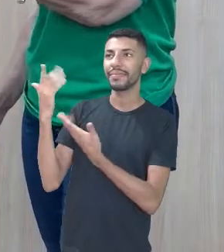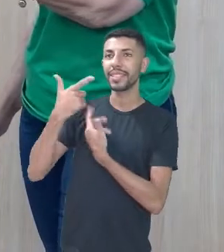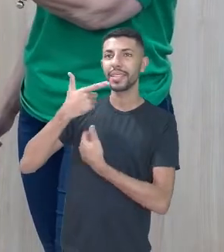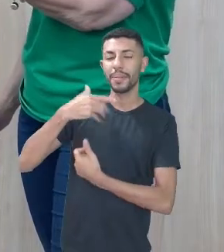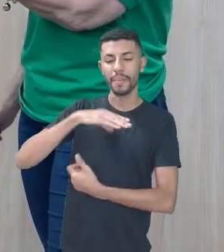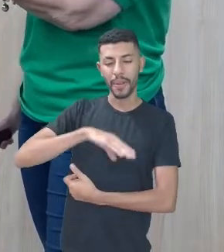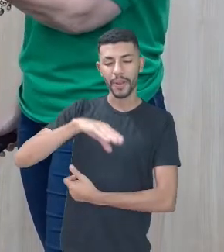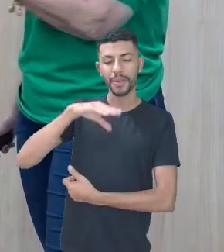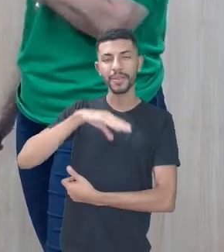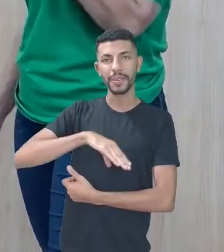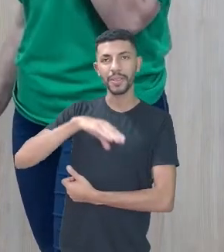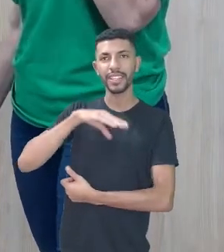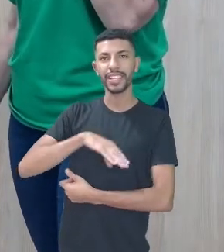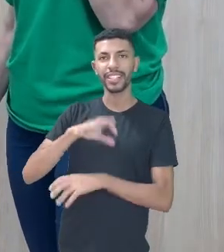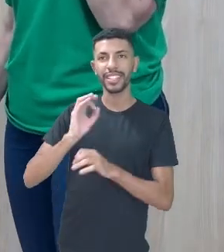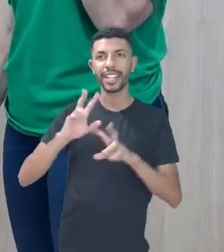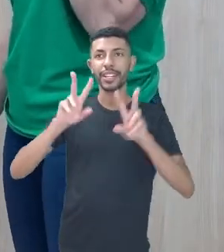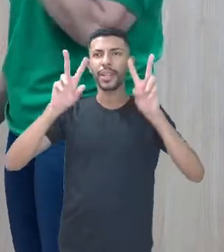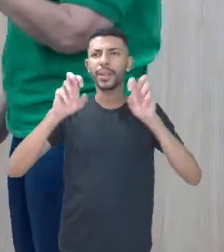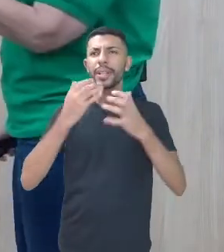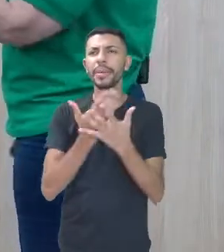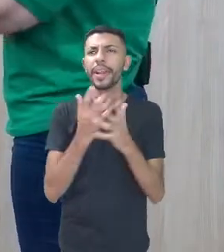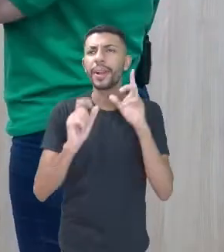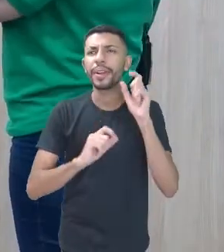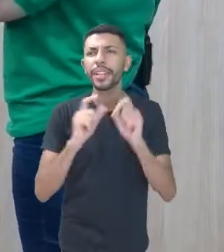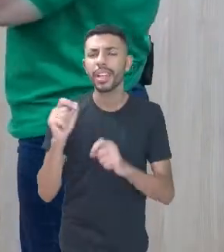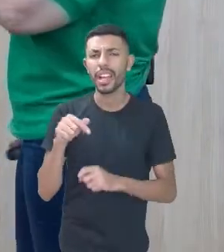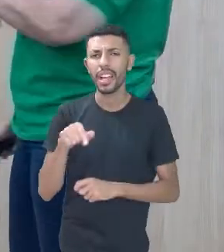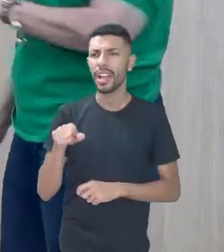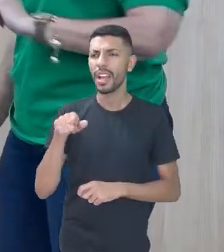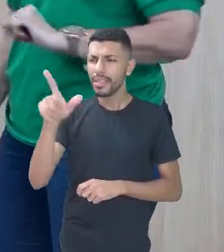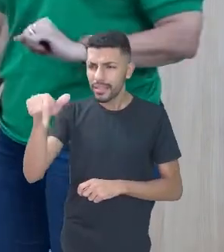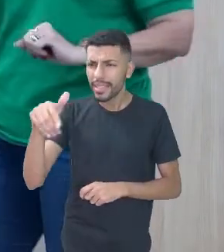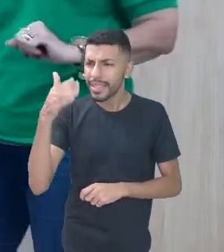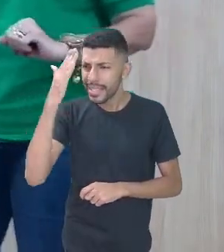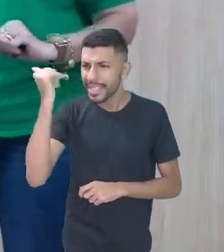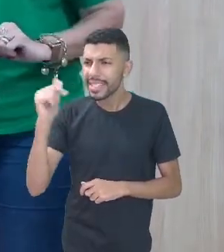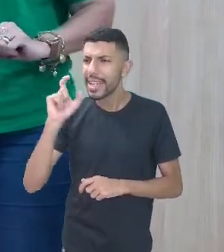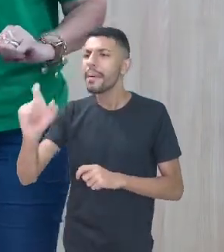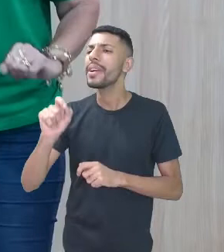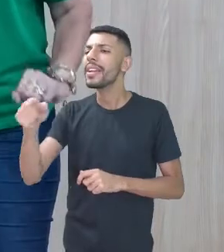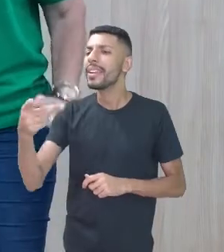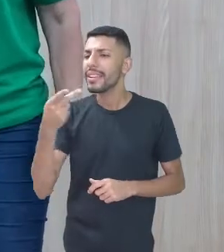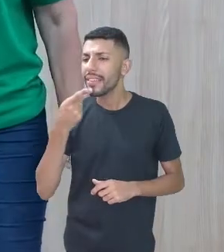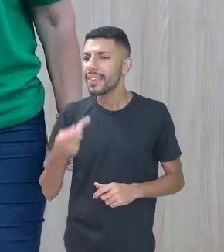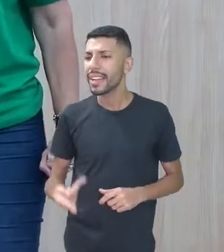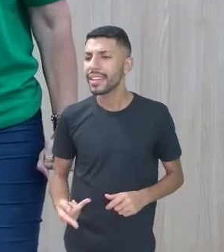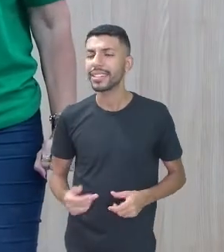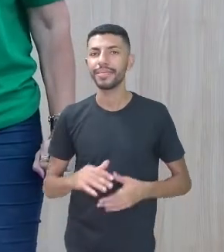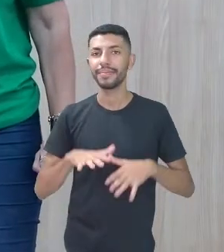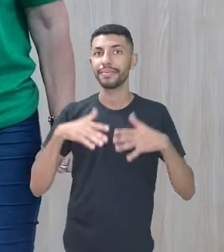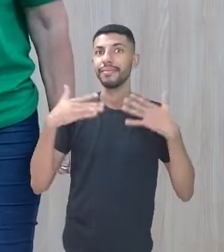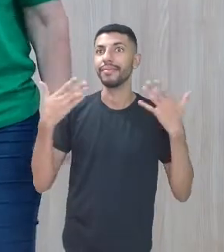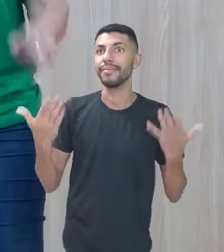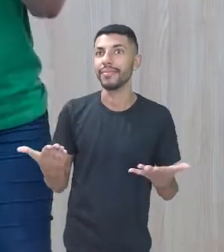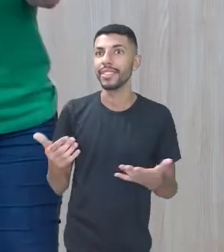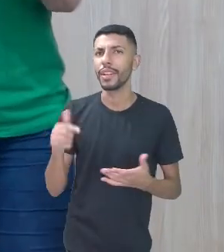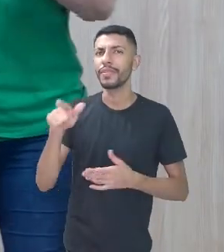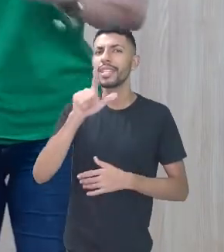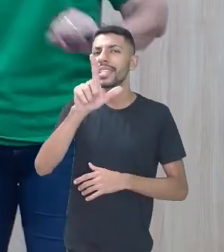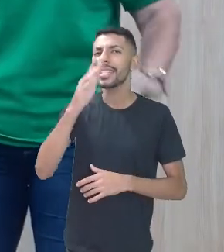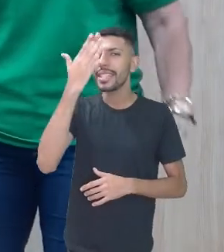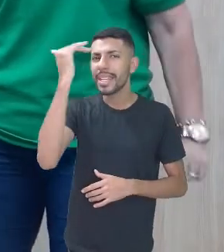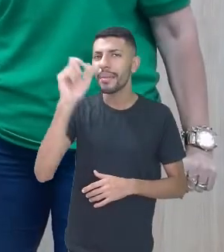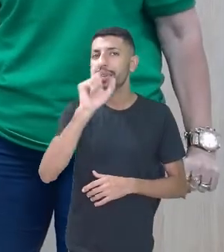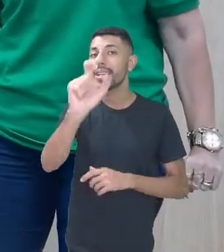língua portuguesa. E qual o tema da aula? O senhor sabe com quem está falando? E aí? Vocês sabem